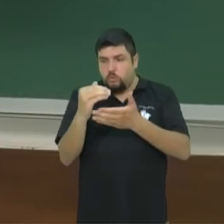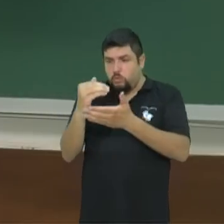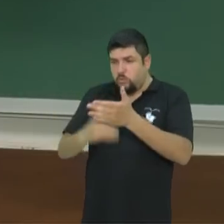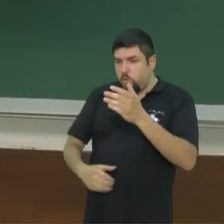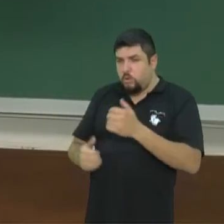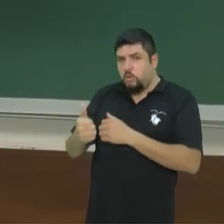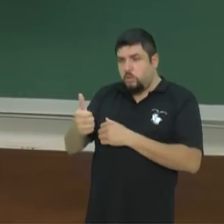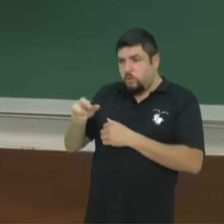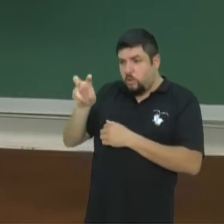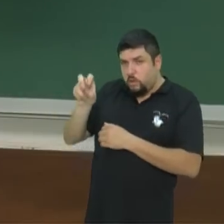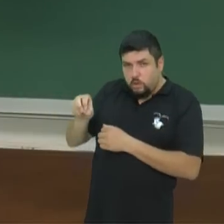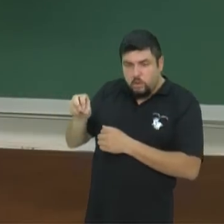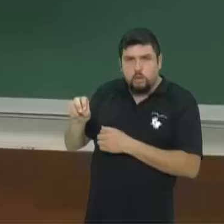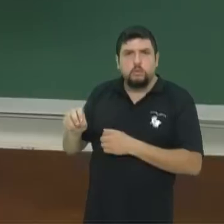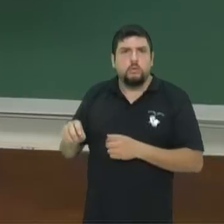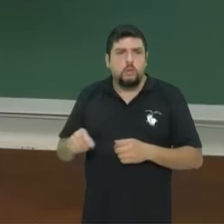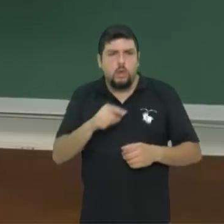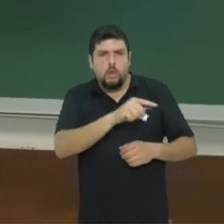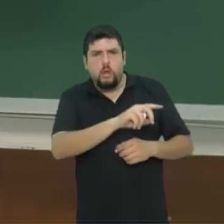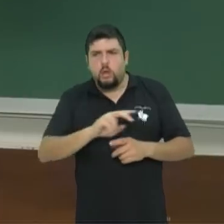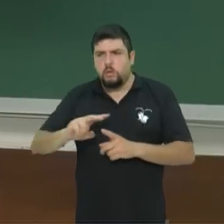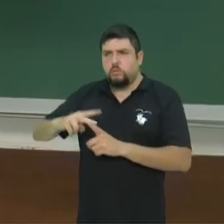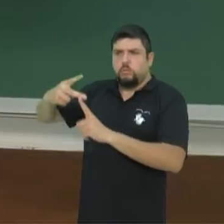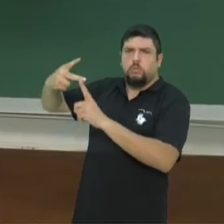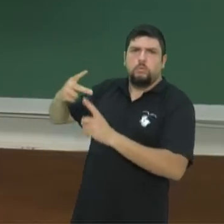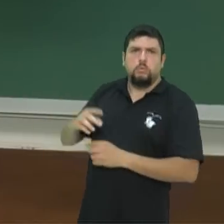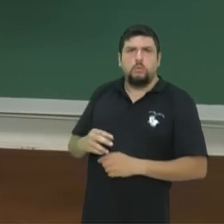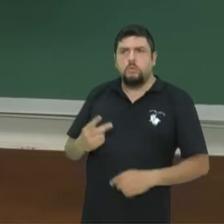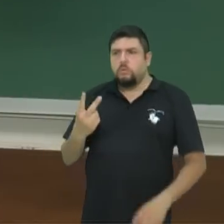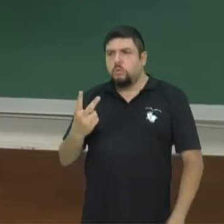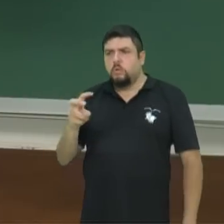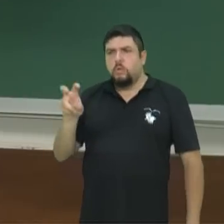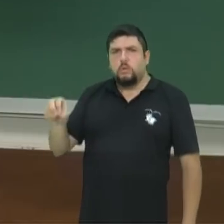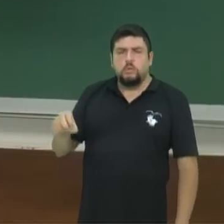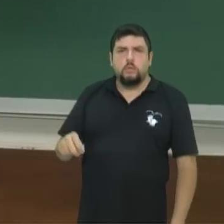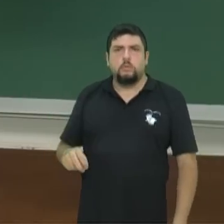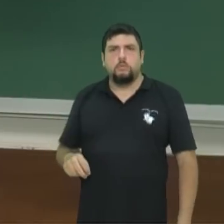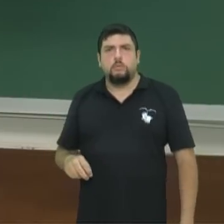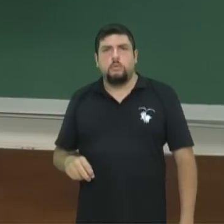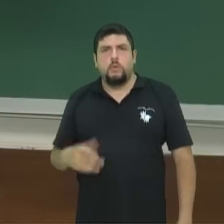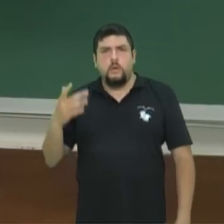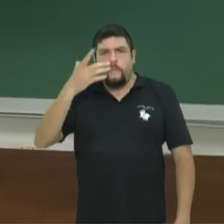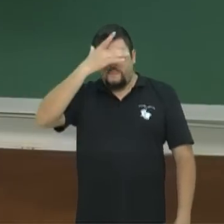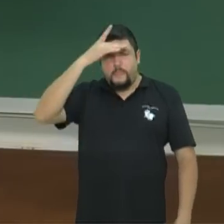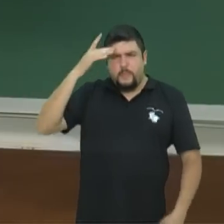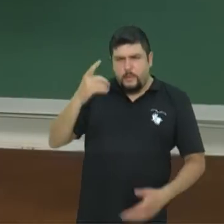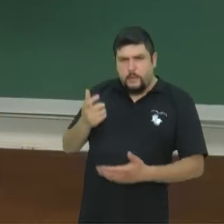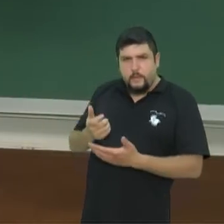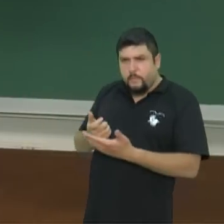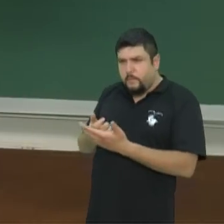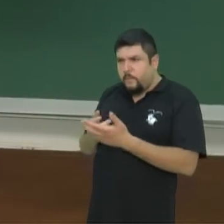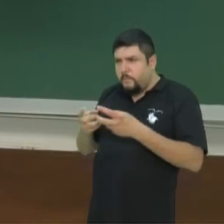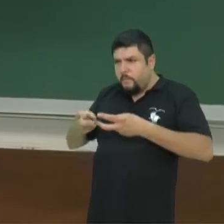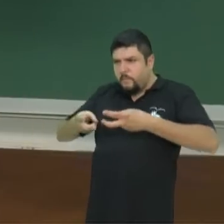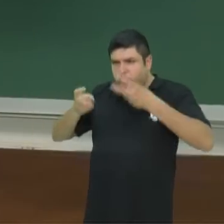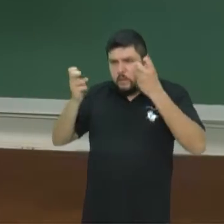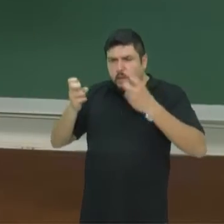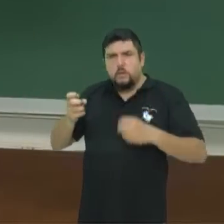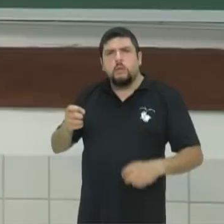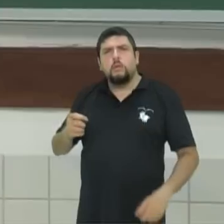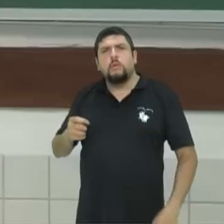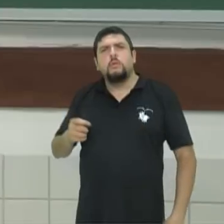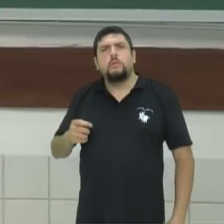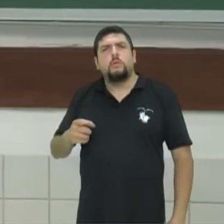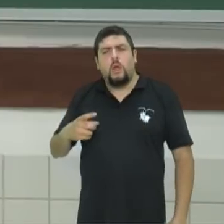acabou aumentando, né? E aí, quando isso acontece e o consumidor percebe que isso aconteceu, tem saída? Tem, né? Qual que é a